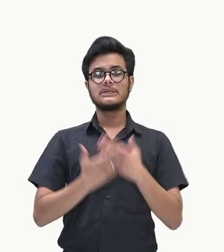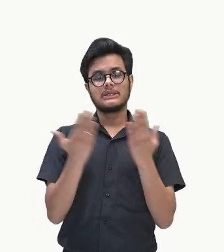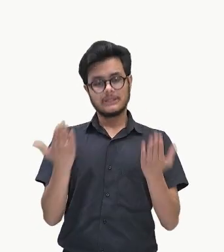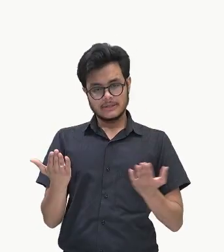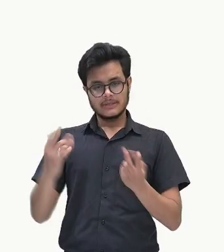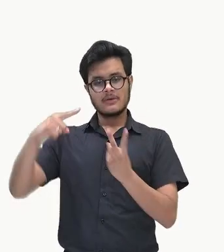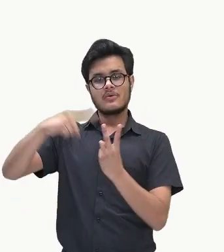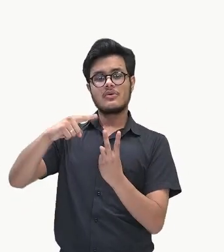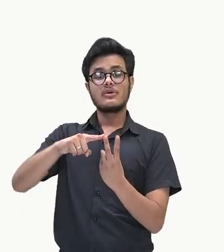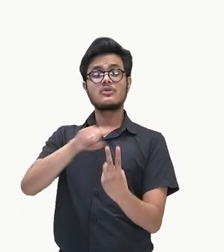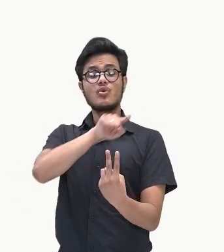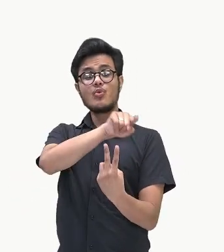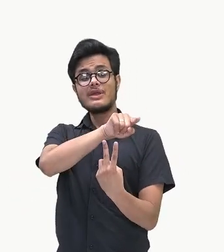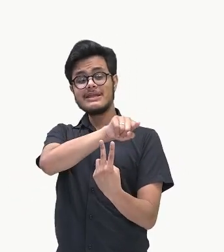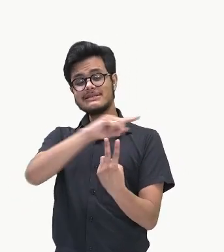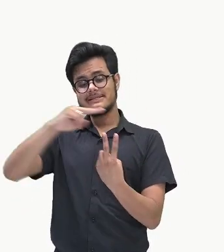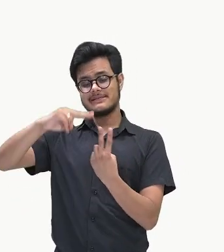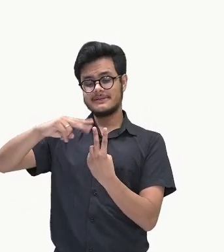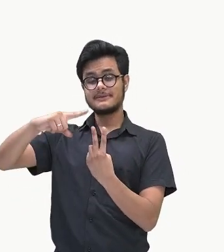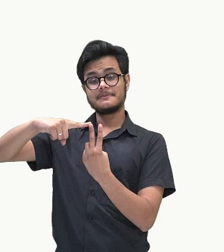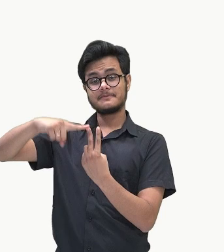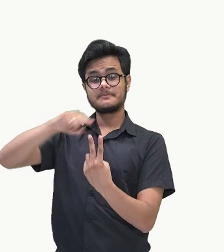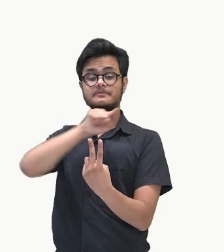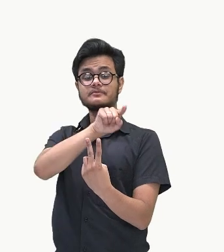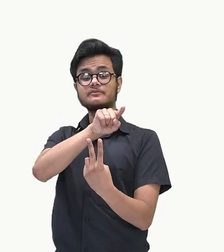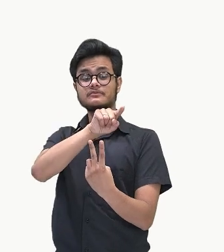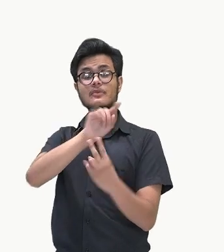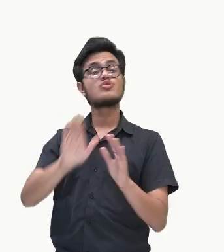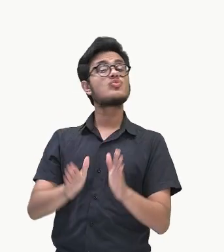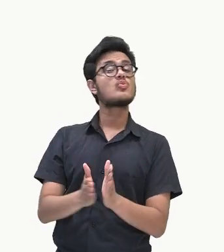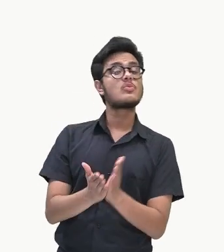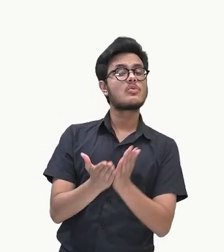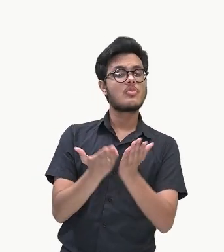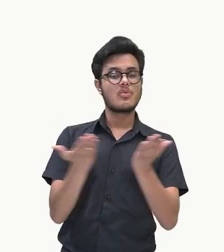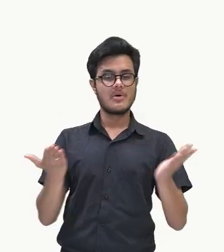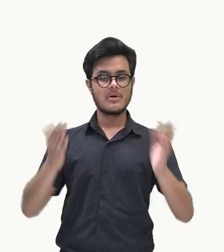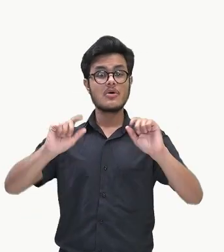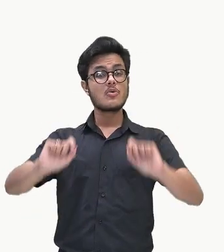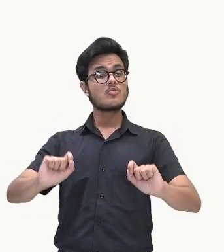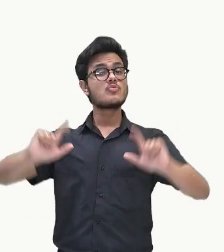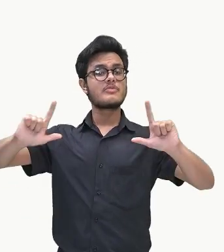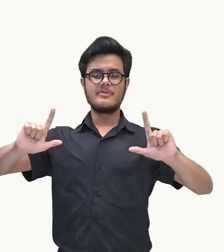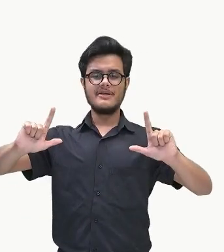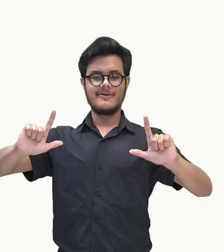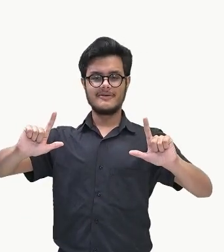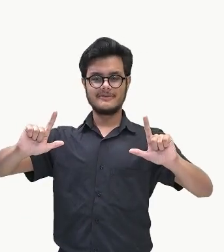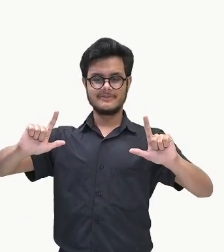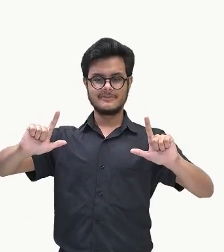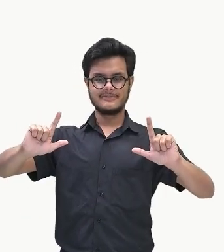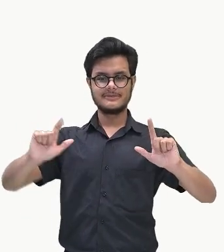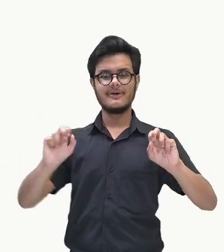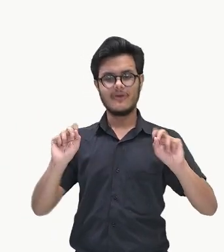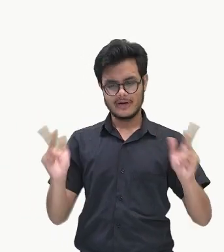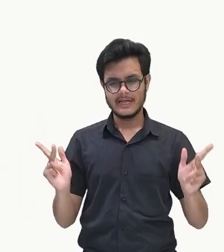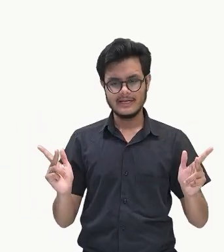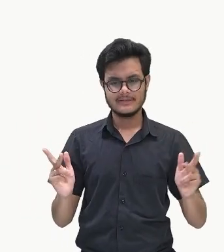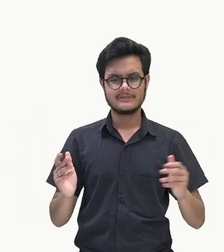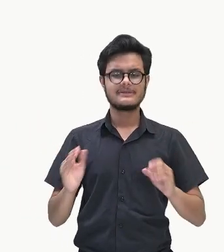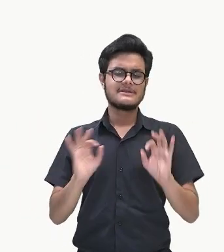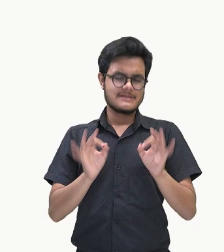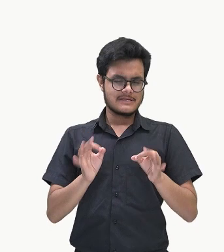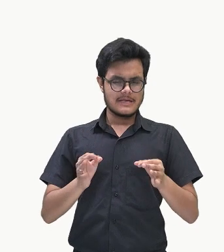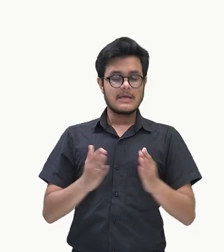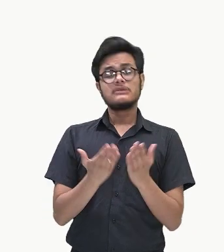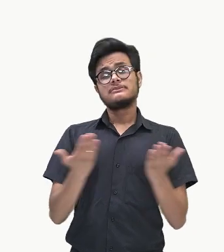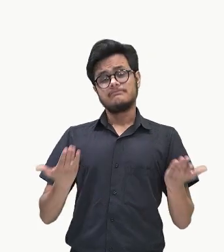índice do radical indicará um número maior, certo? Então, já que o nosso